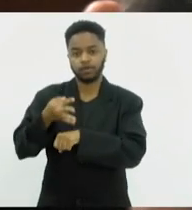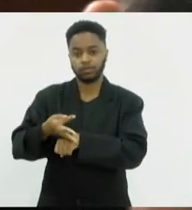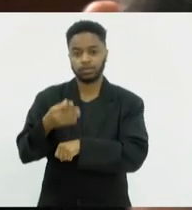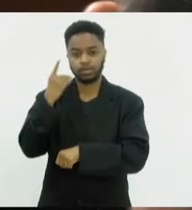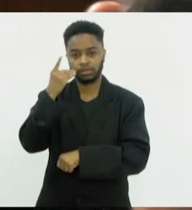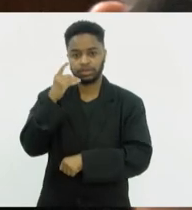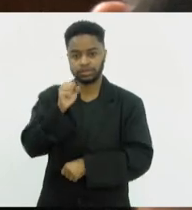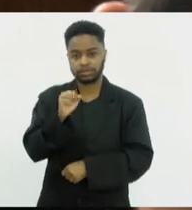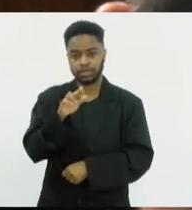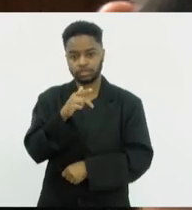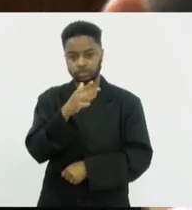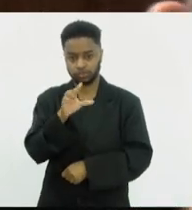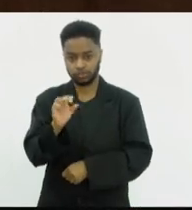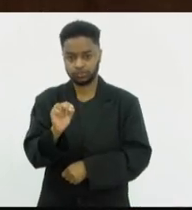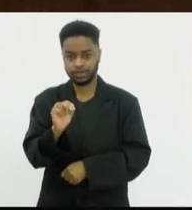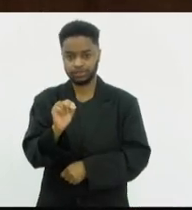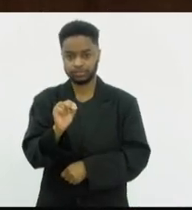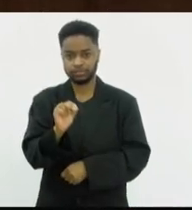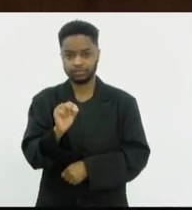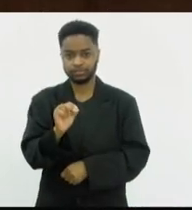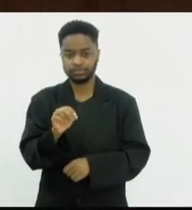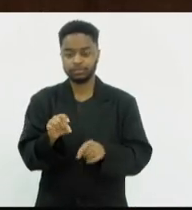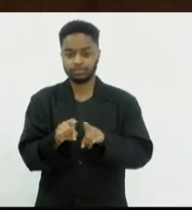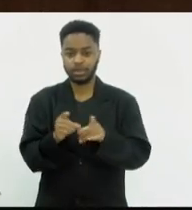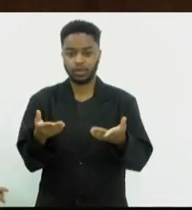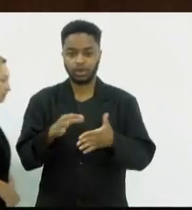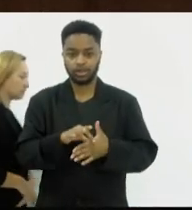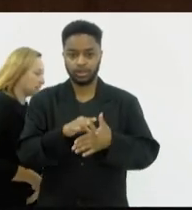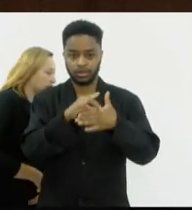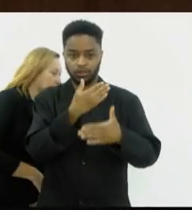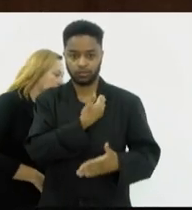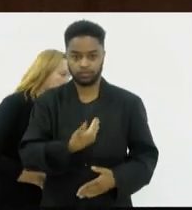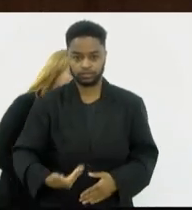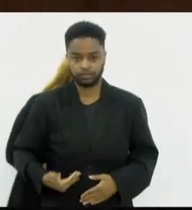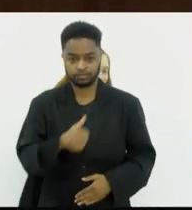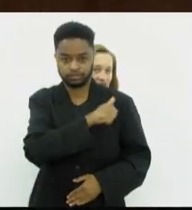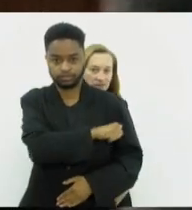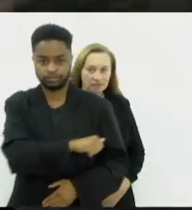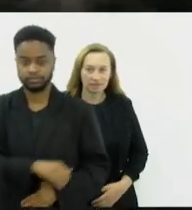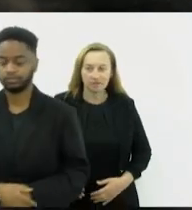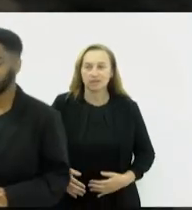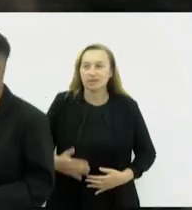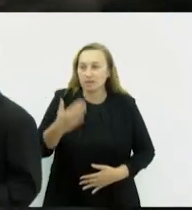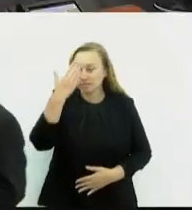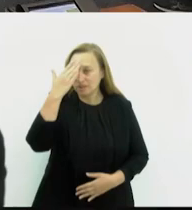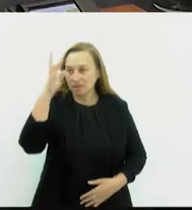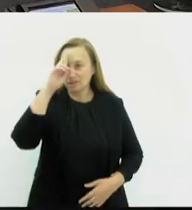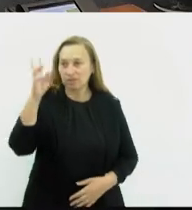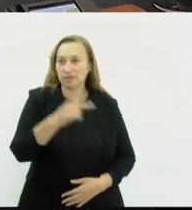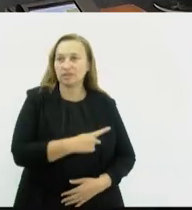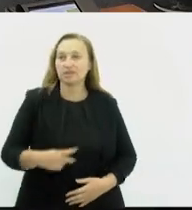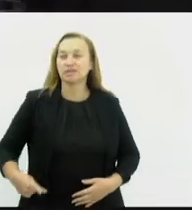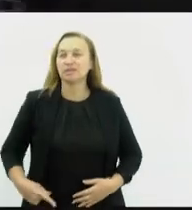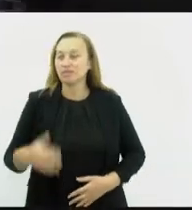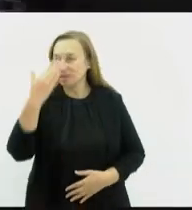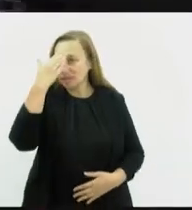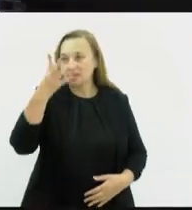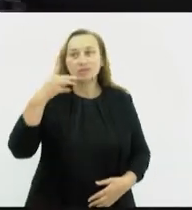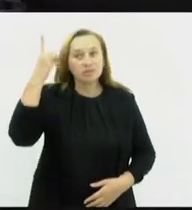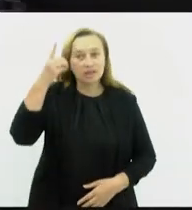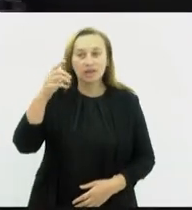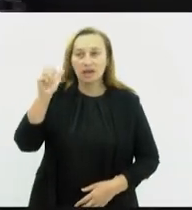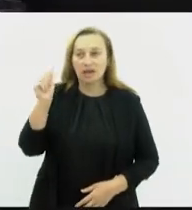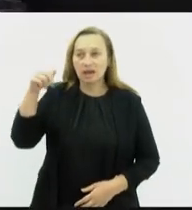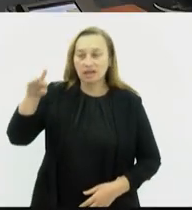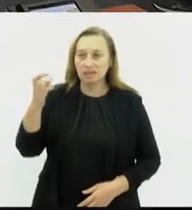querido deputado doutor Serginho e atual líder do governo do Estado do Rio de Janeiro. Muito obrigado, senhor presidente. Obrigado, deputado Anderson. Deputado